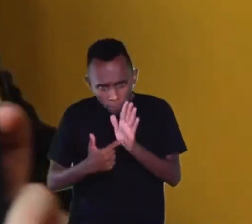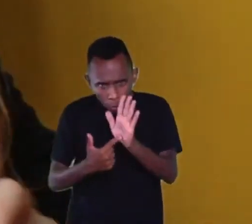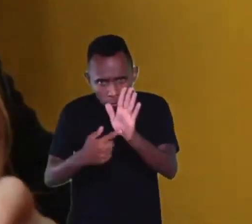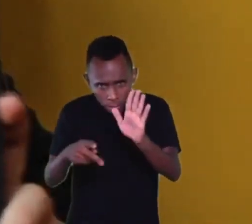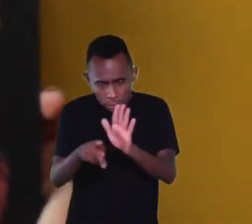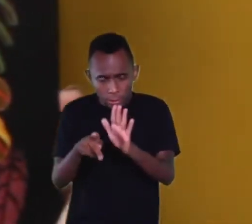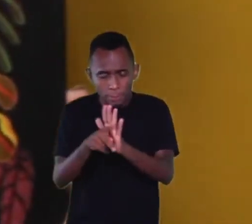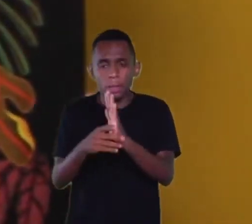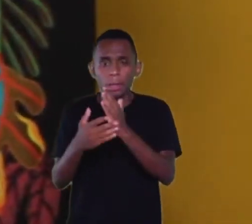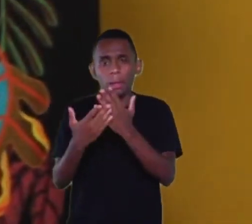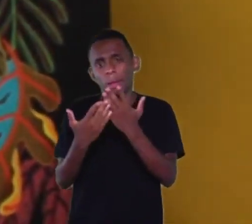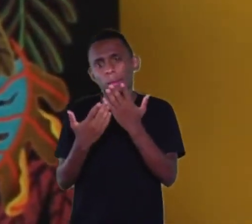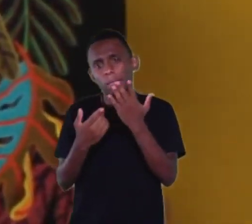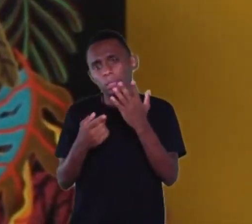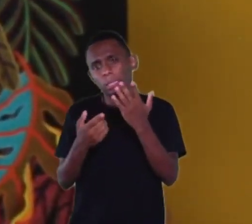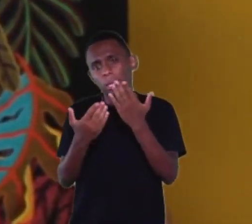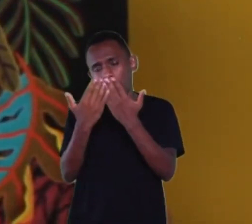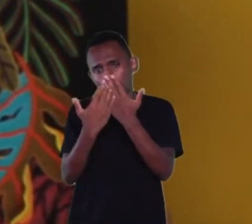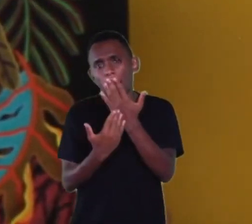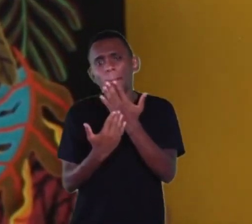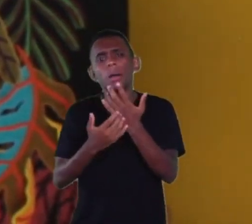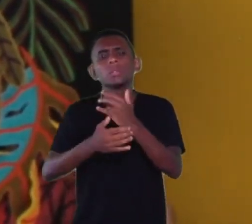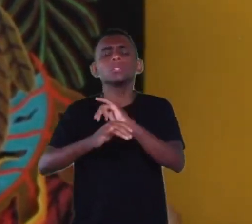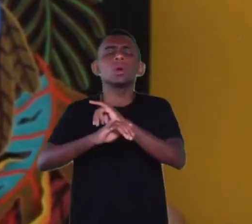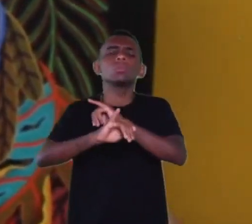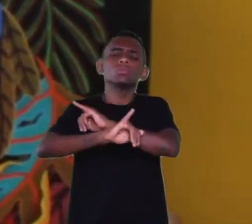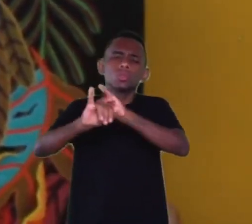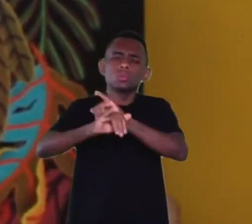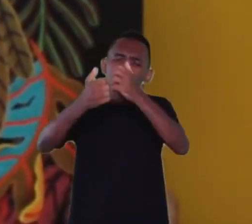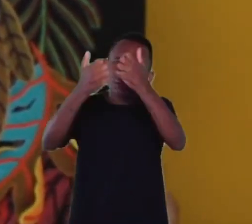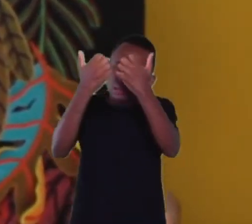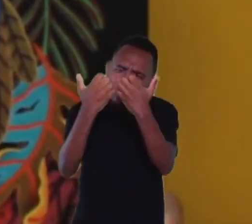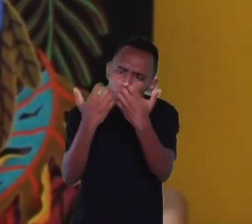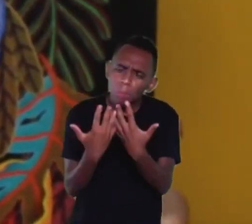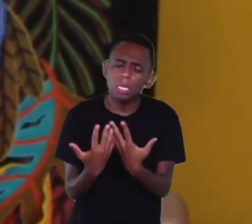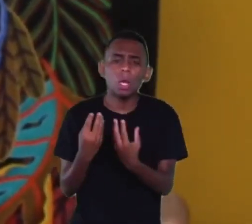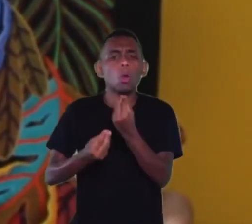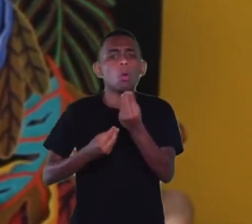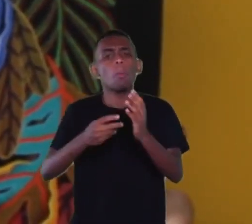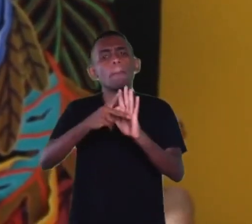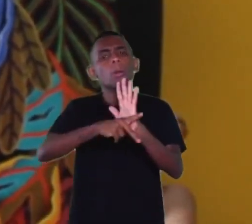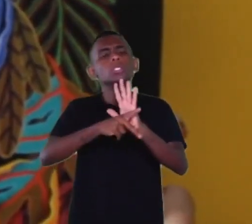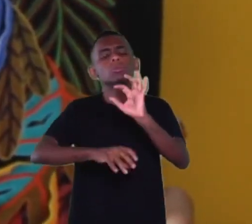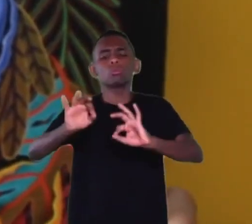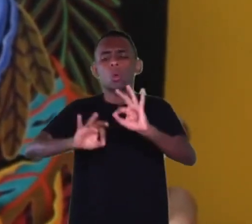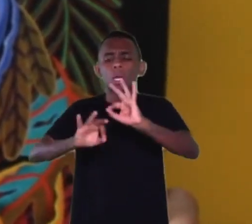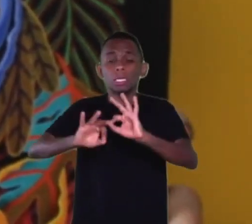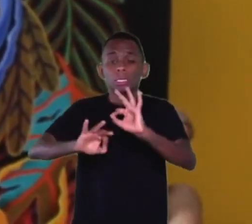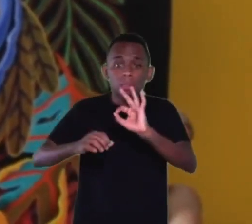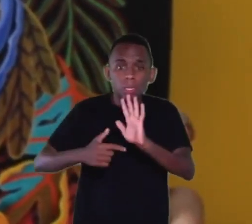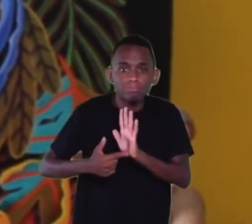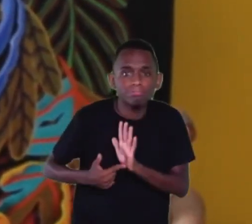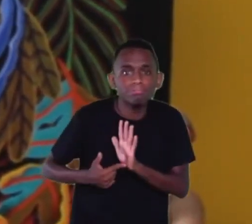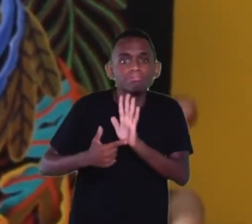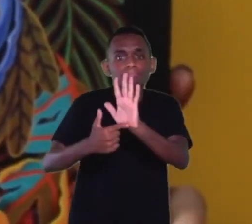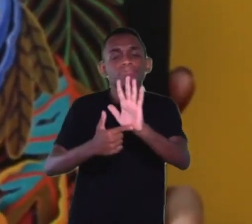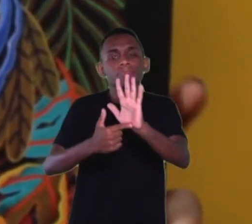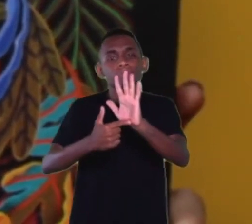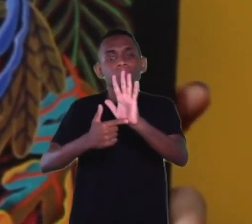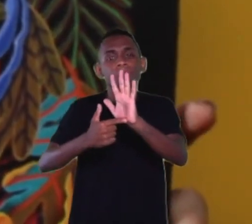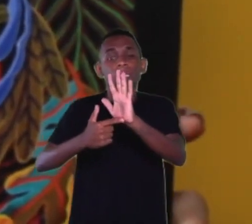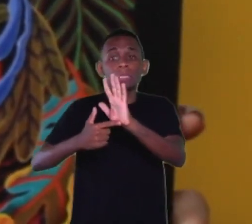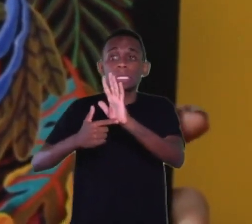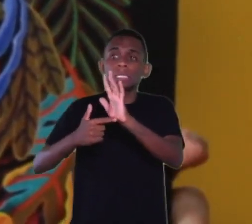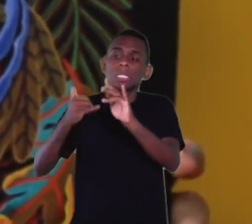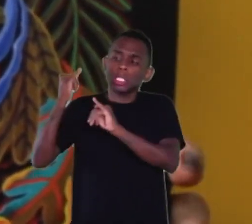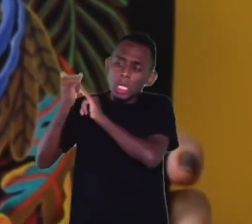cabeça abaixo do título que está no centro. Como que você pensou em recontar, né, essas lendas